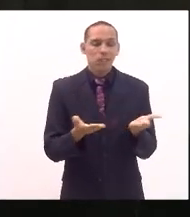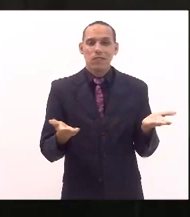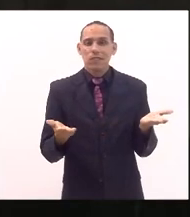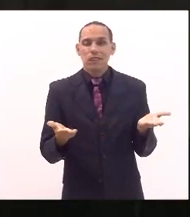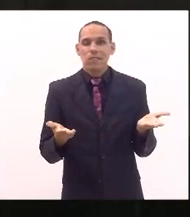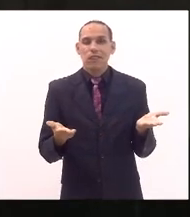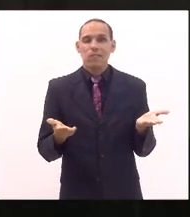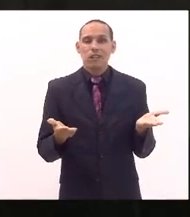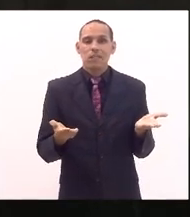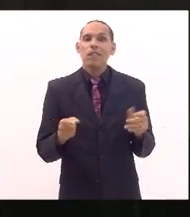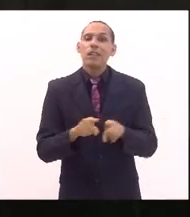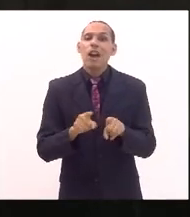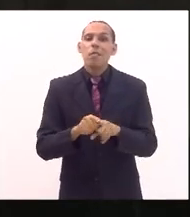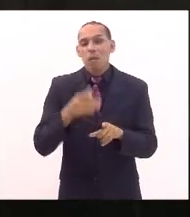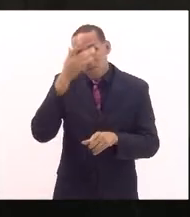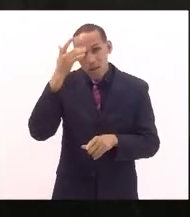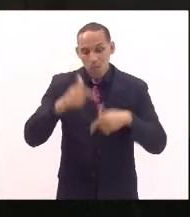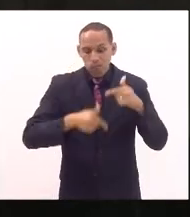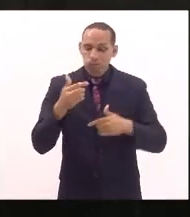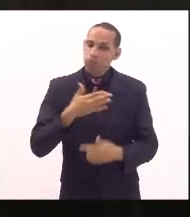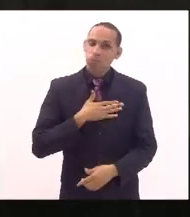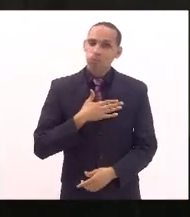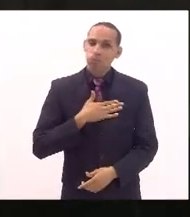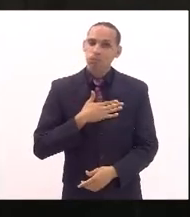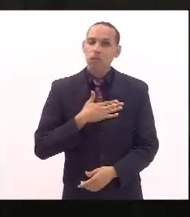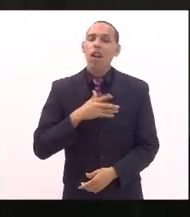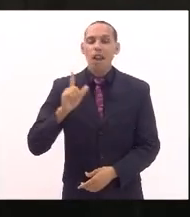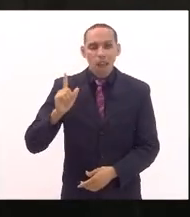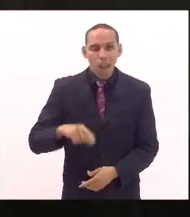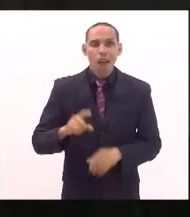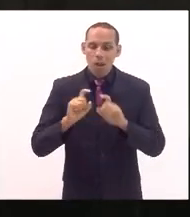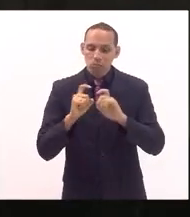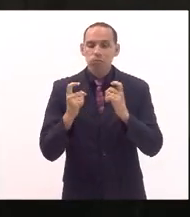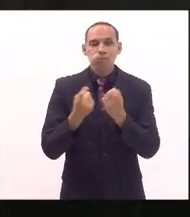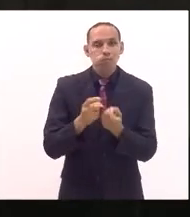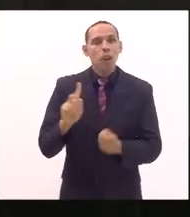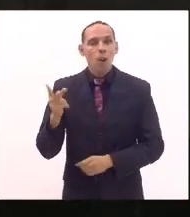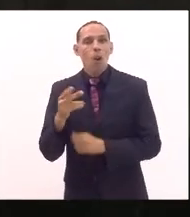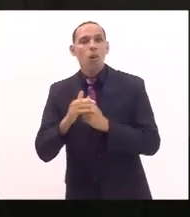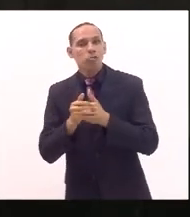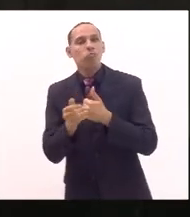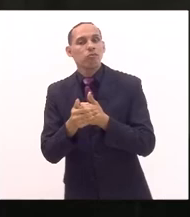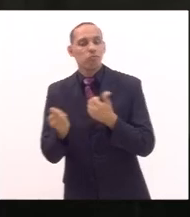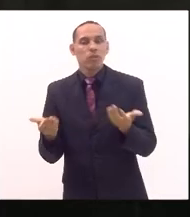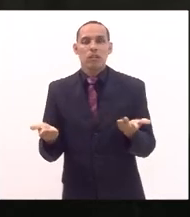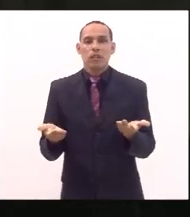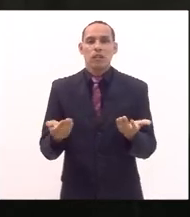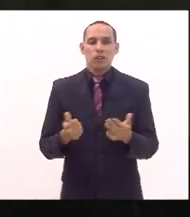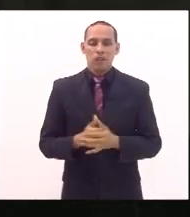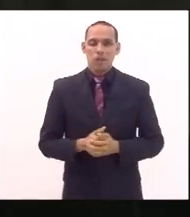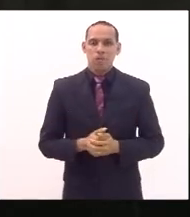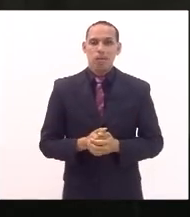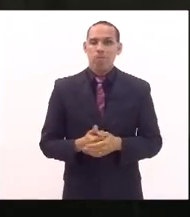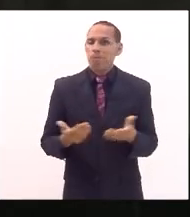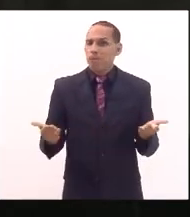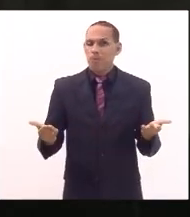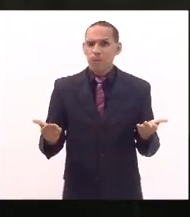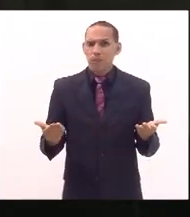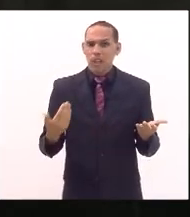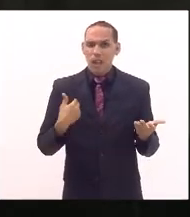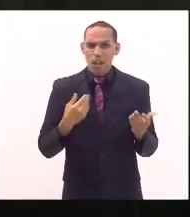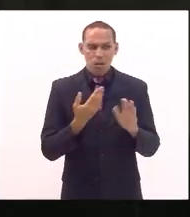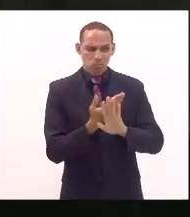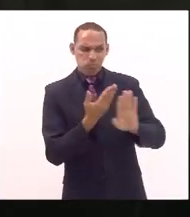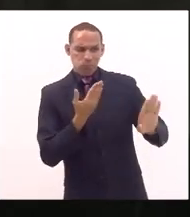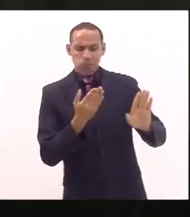as pessoas que trabalham comigo que tens orientação sexual uma afetiva é isso não me